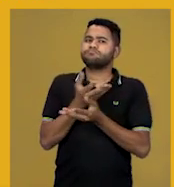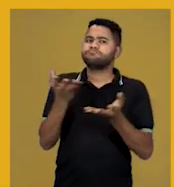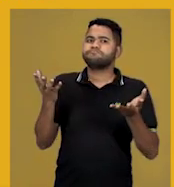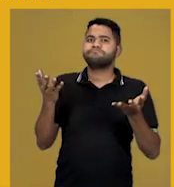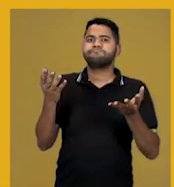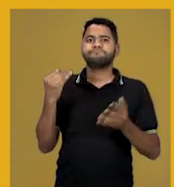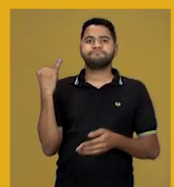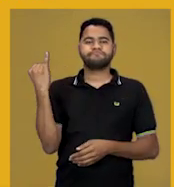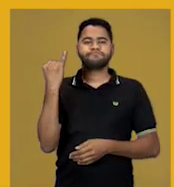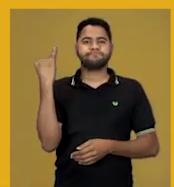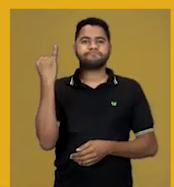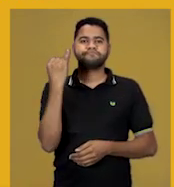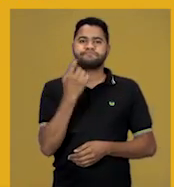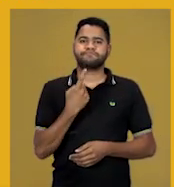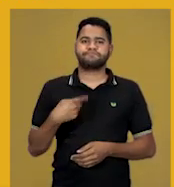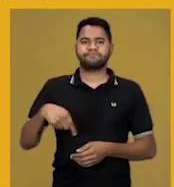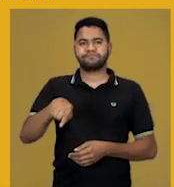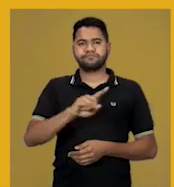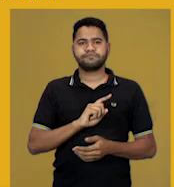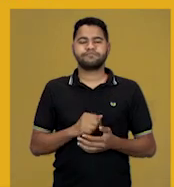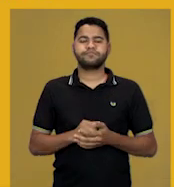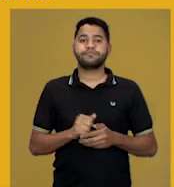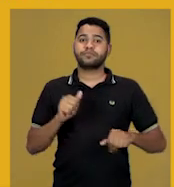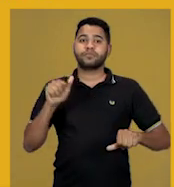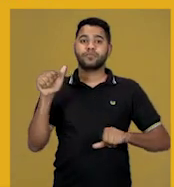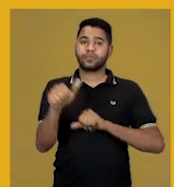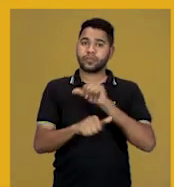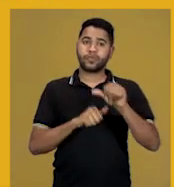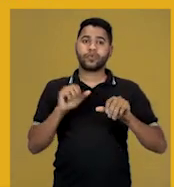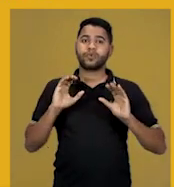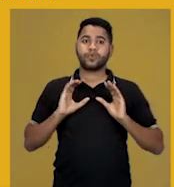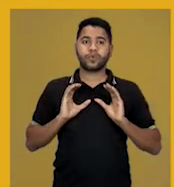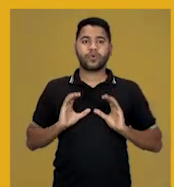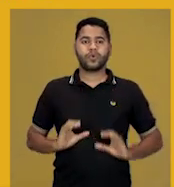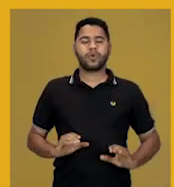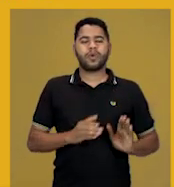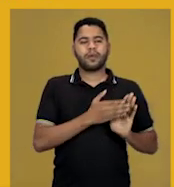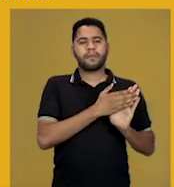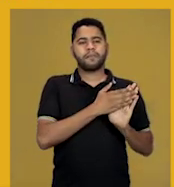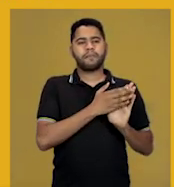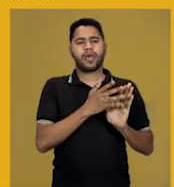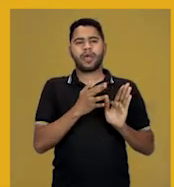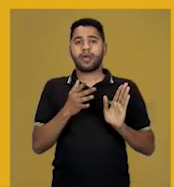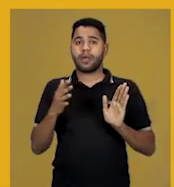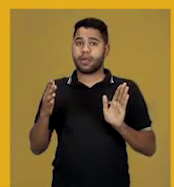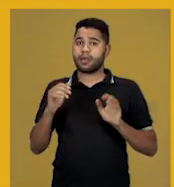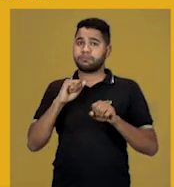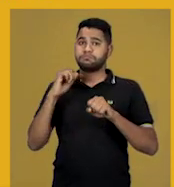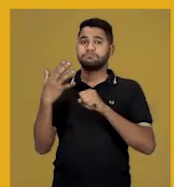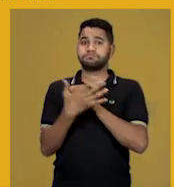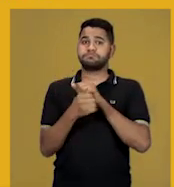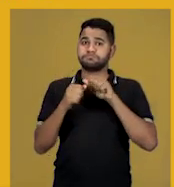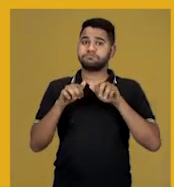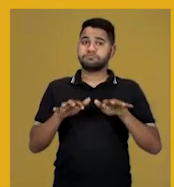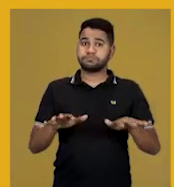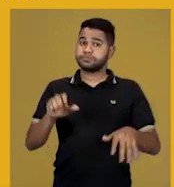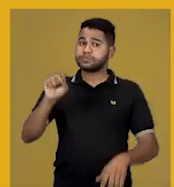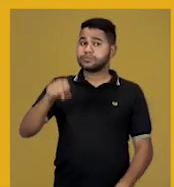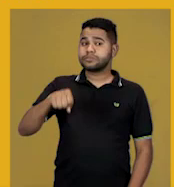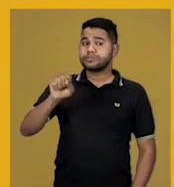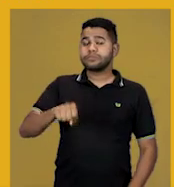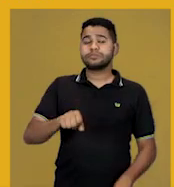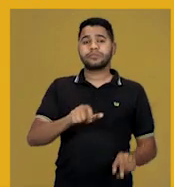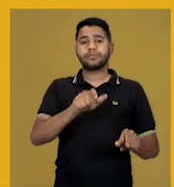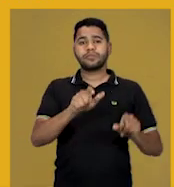informação importante para a gente. Uma mudança de comportamento durante a pandemia. Sim, durante a pandemia,